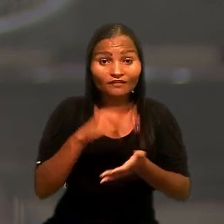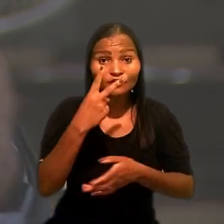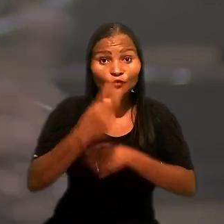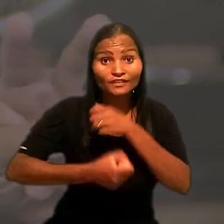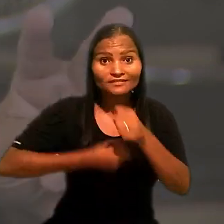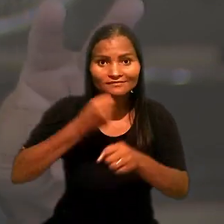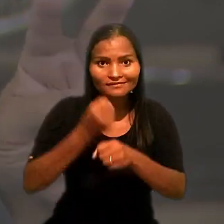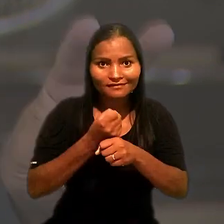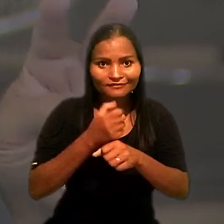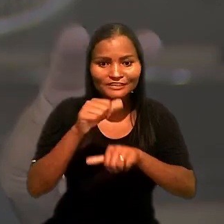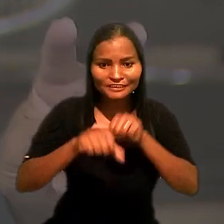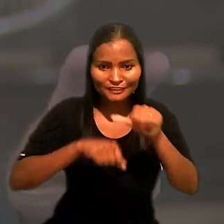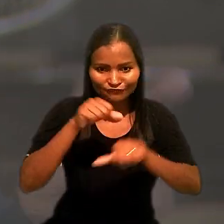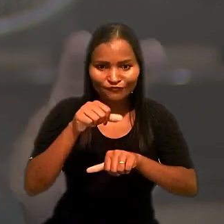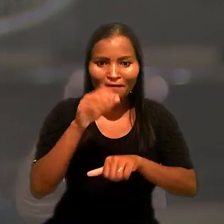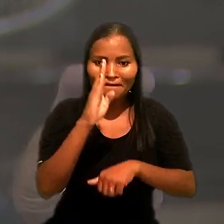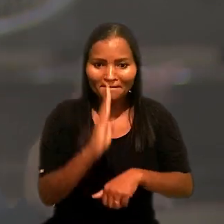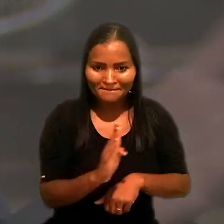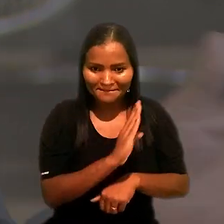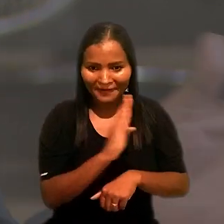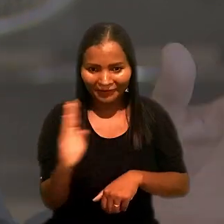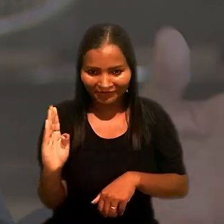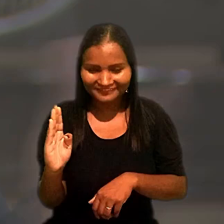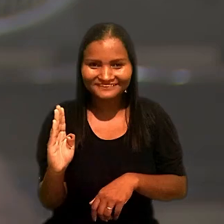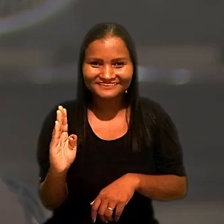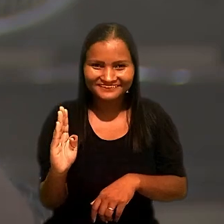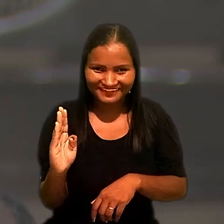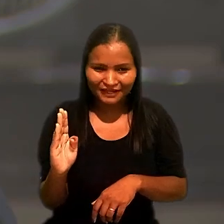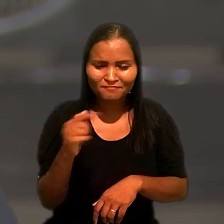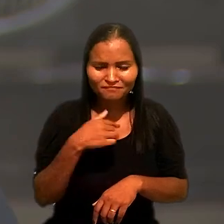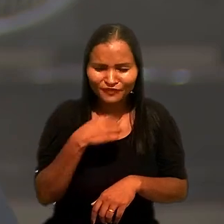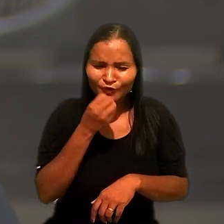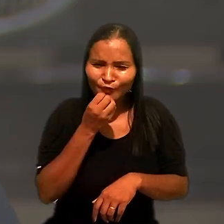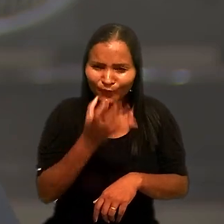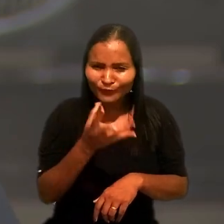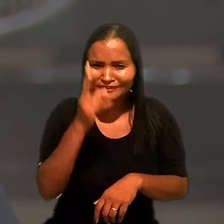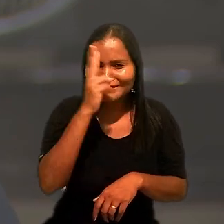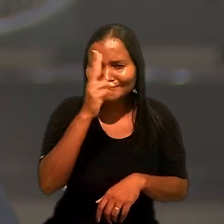seminário, faltando 2 anos para me ordenar, diga-se, eu conto essa história